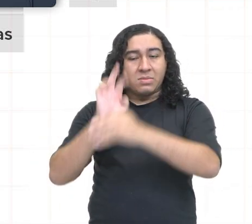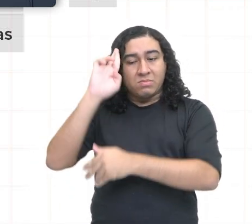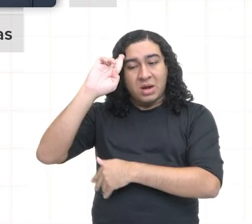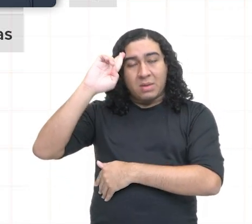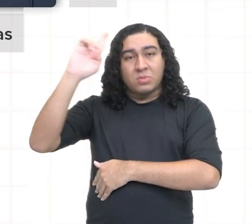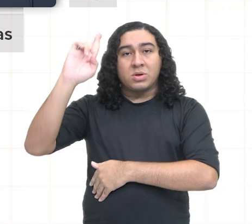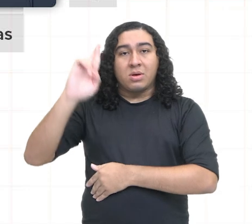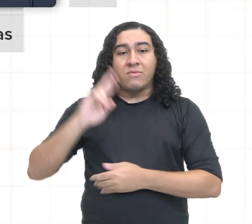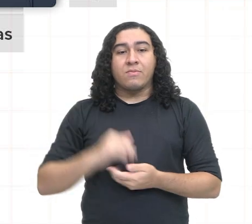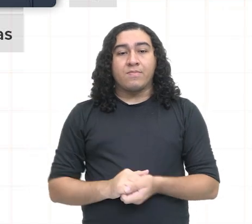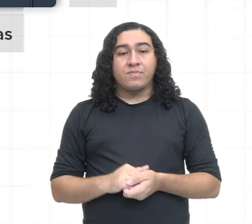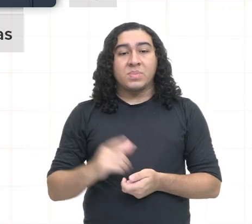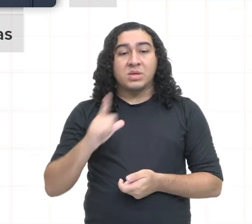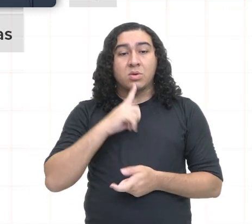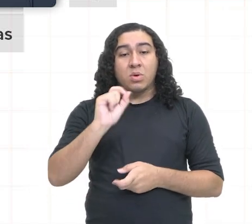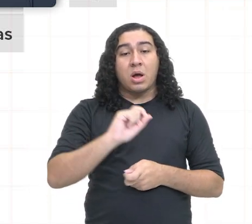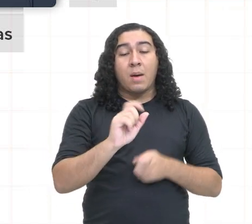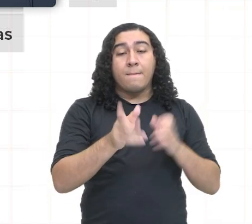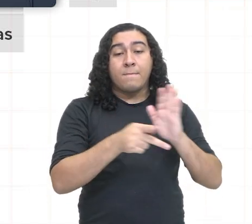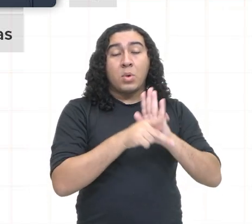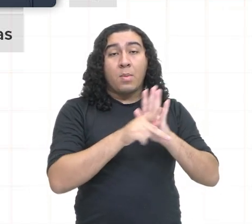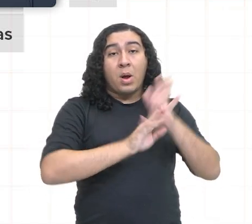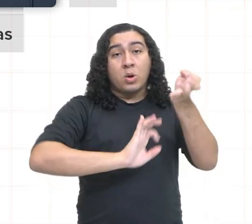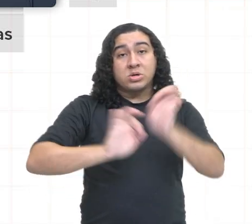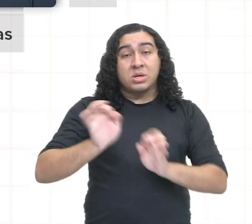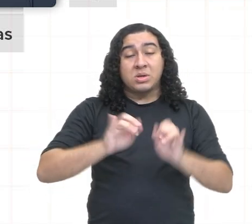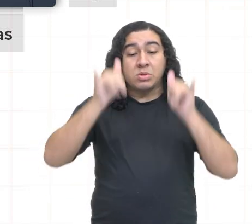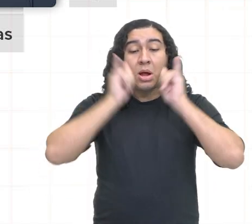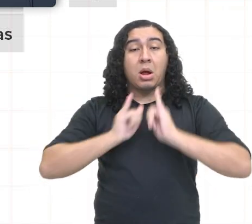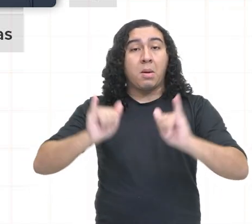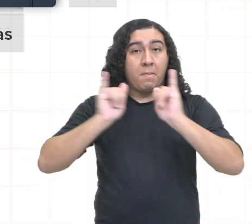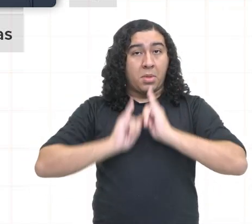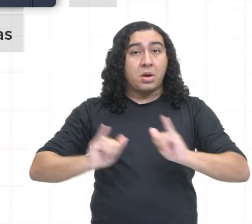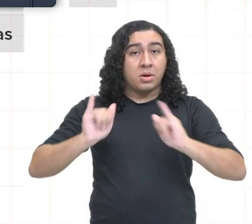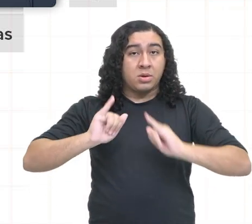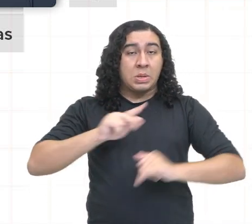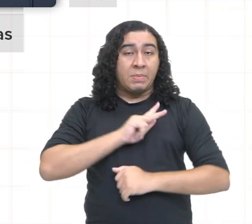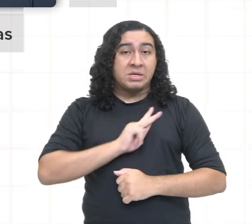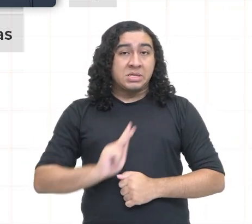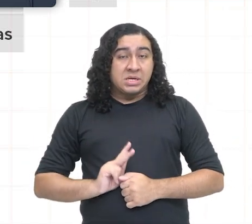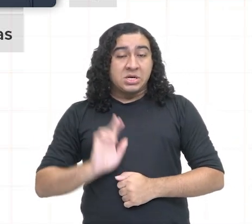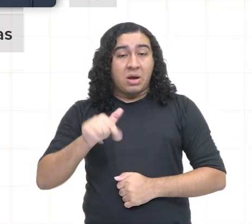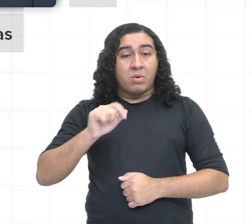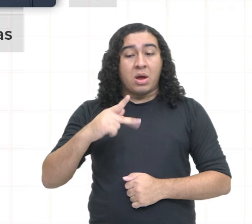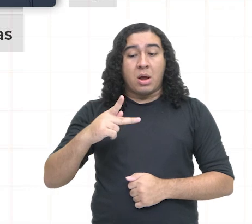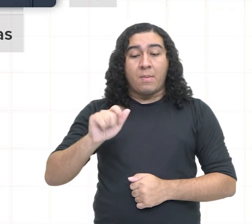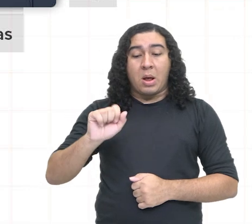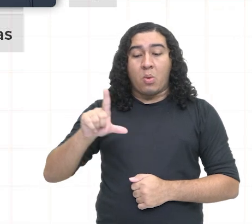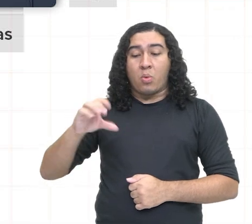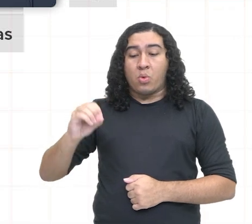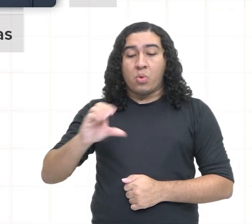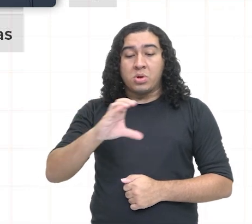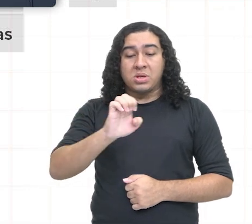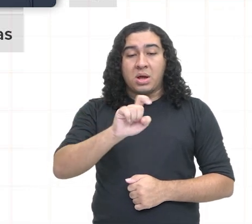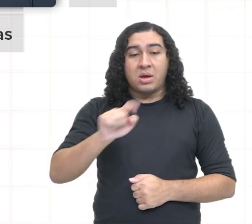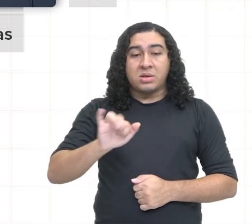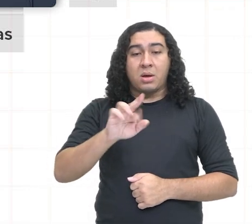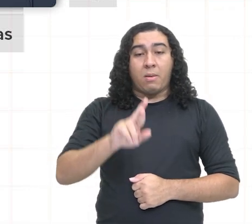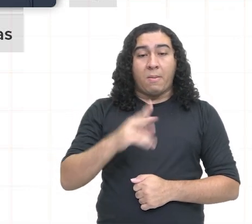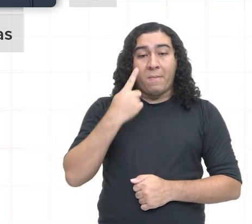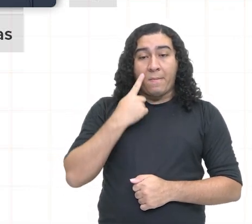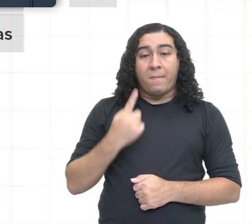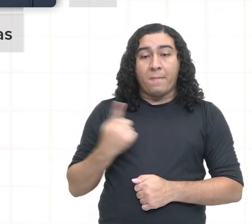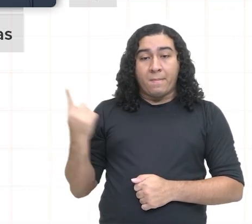à frente da organização da campanha do Collor, que foi, né, o Paulo César Farias, né, como a gente